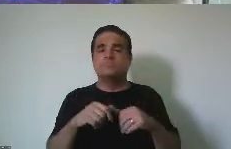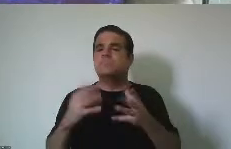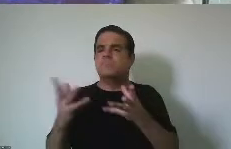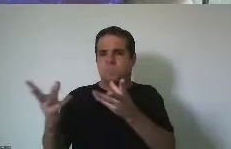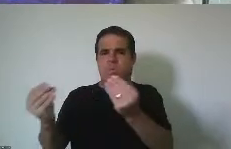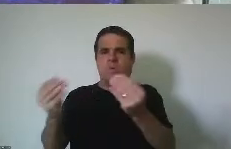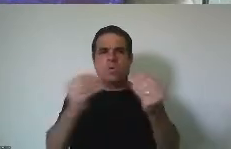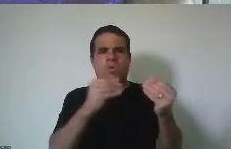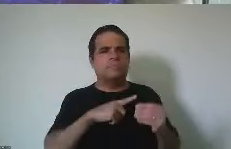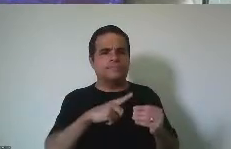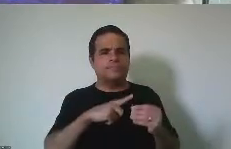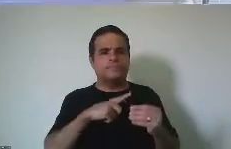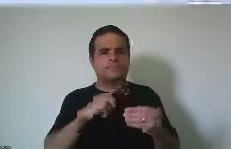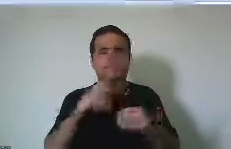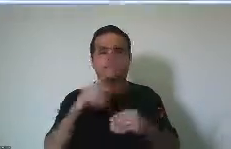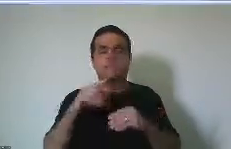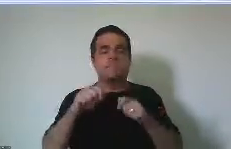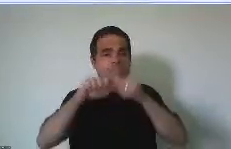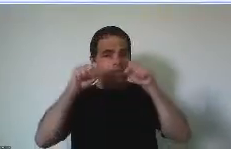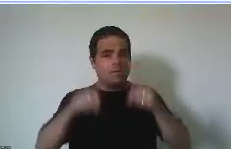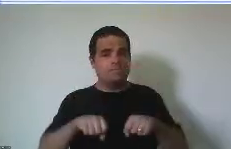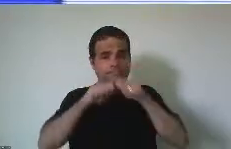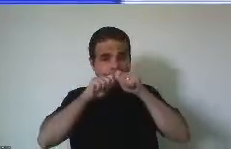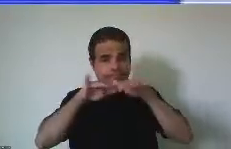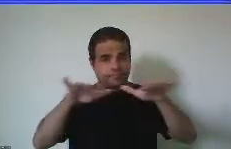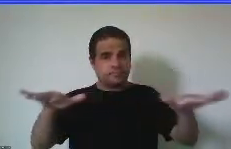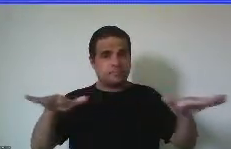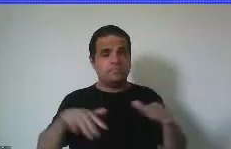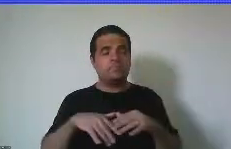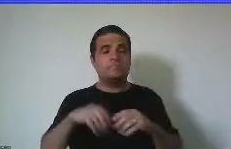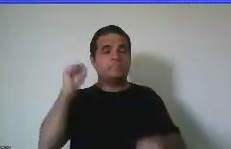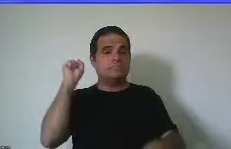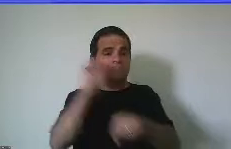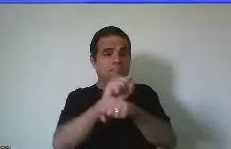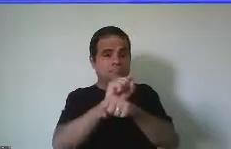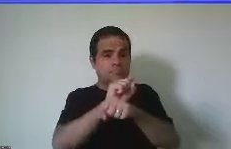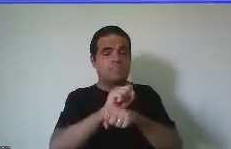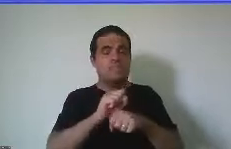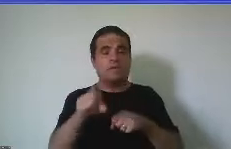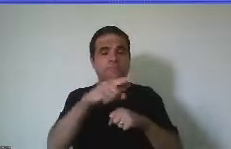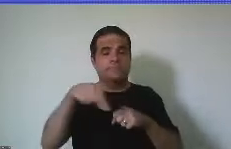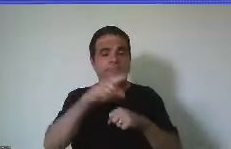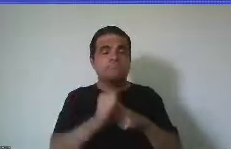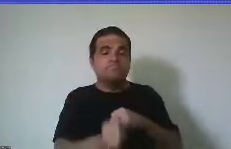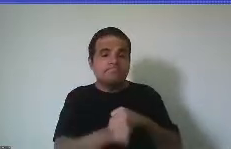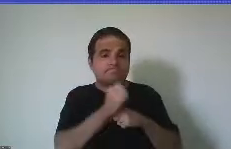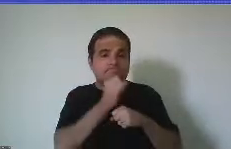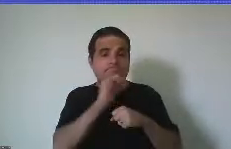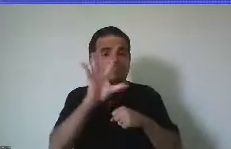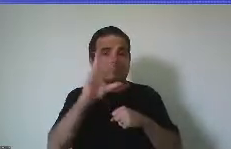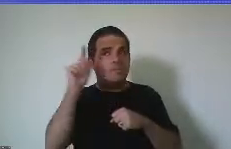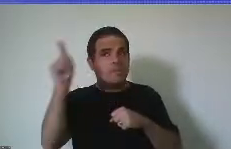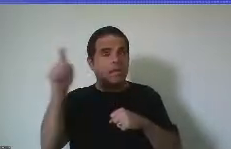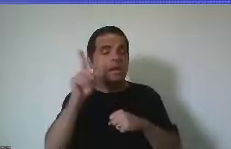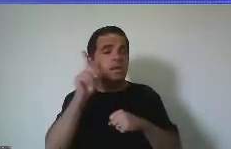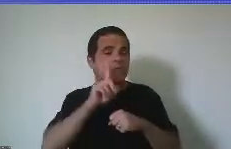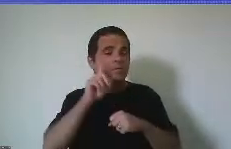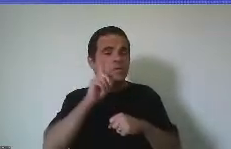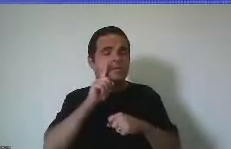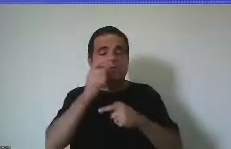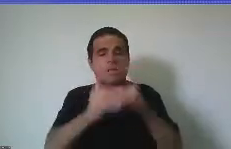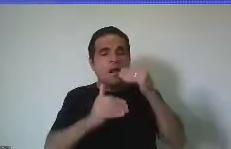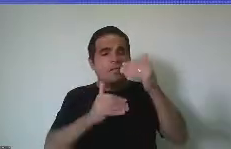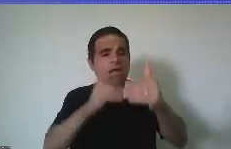de que o sistema de transmissão é um é um sistema estático que a exemplo do que acontece nos Estados Unidos cresce muito pouco ao ano a gente